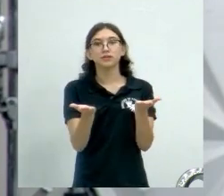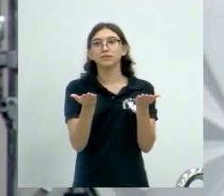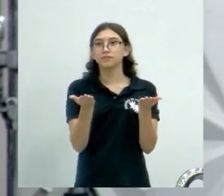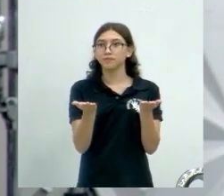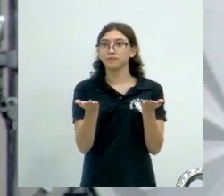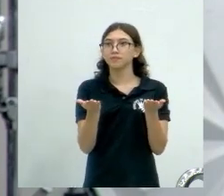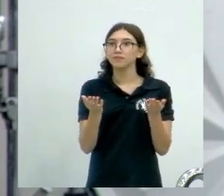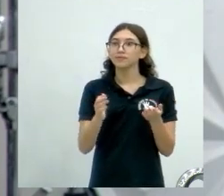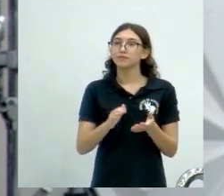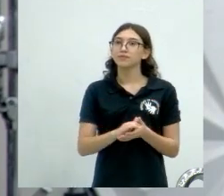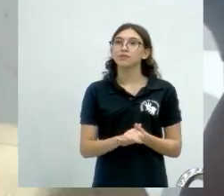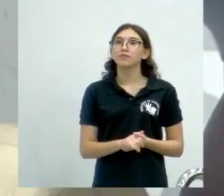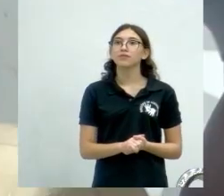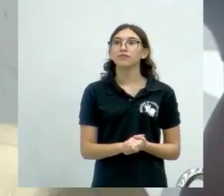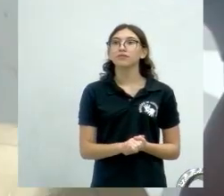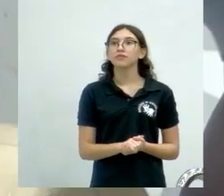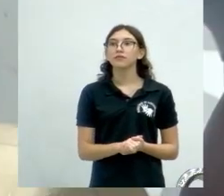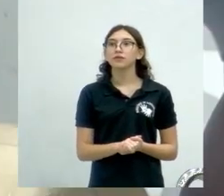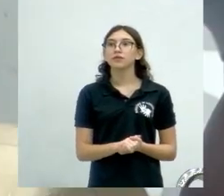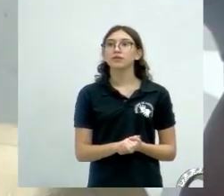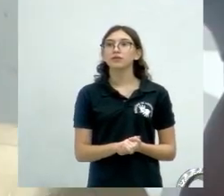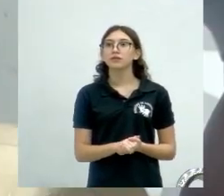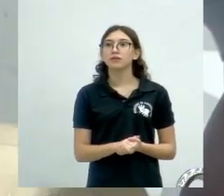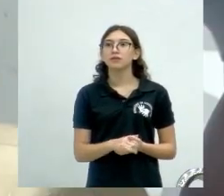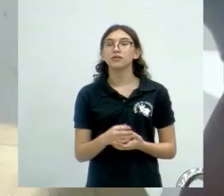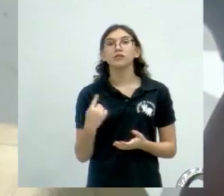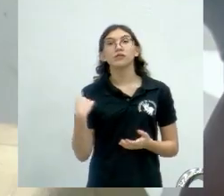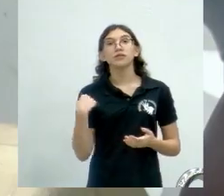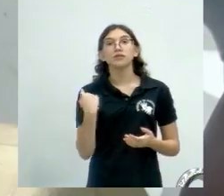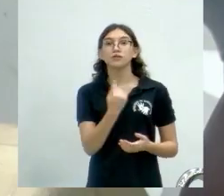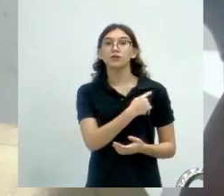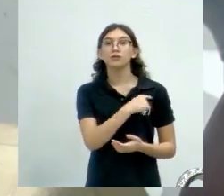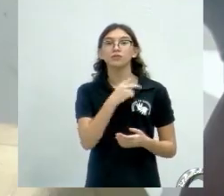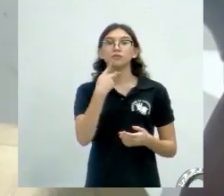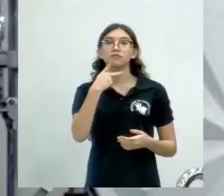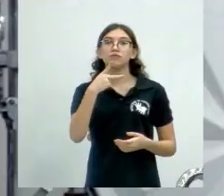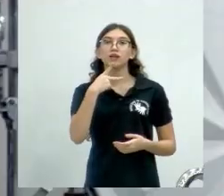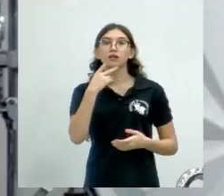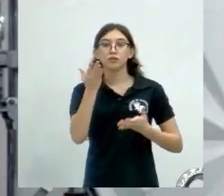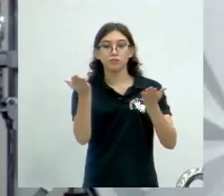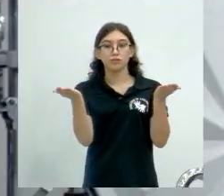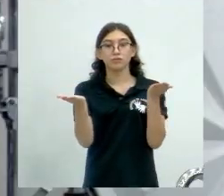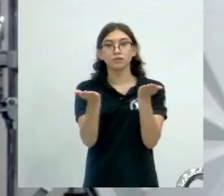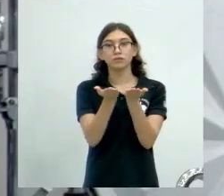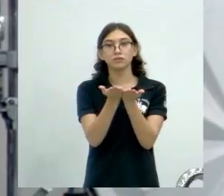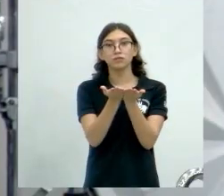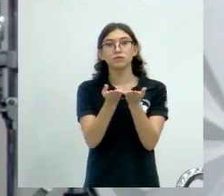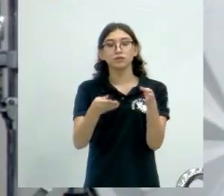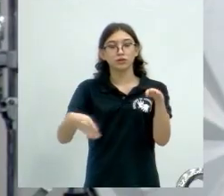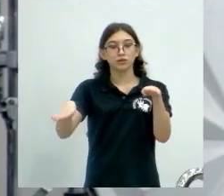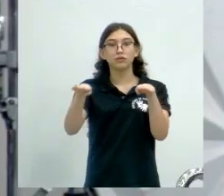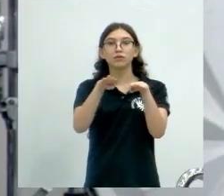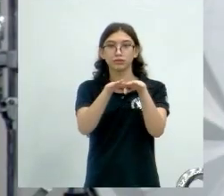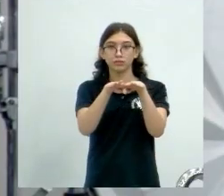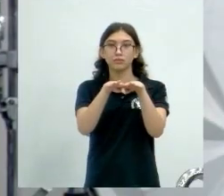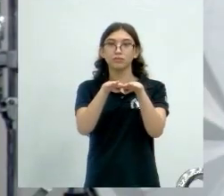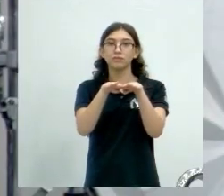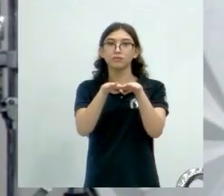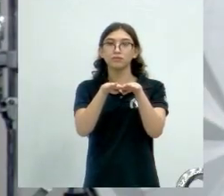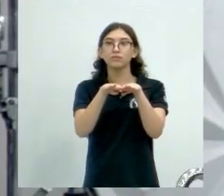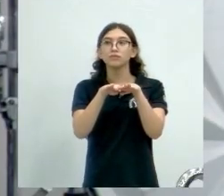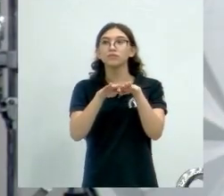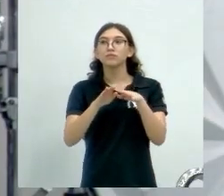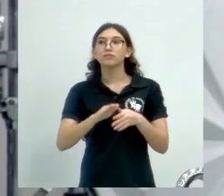Inclusive aqui a gente poderia traduzir como equidade, tratar aos outros com essa equidade.